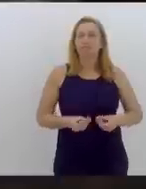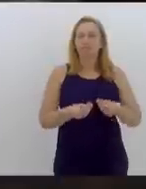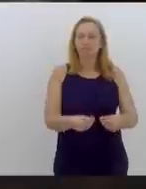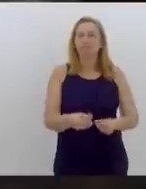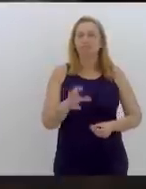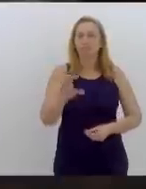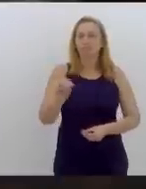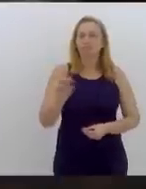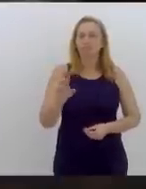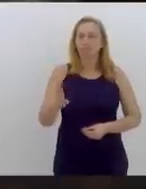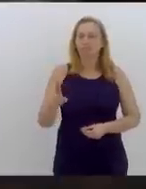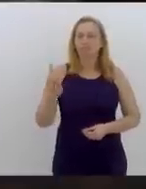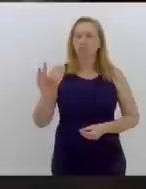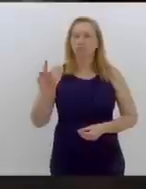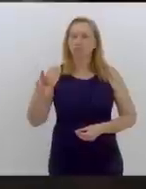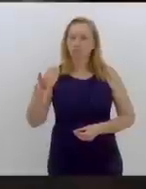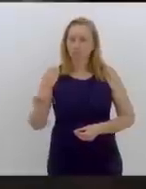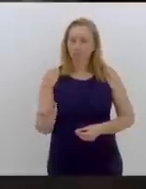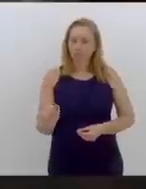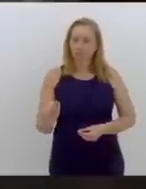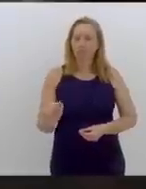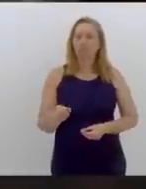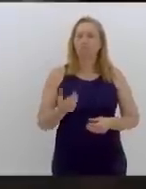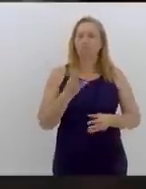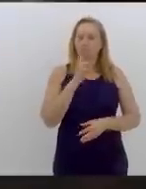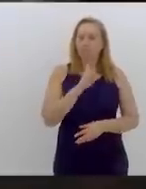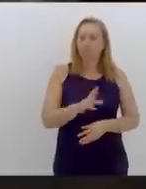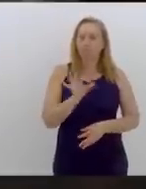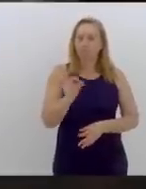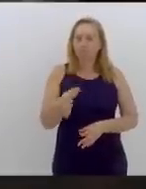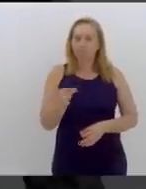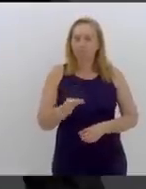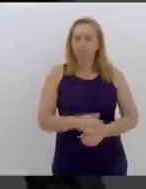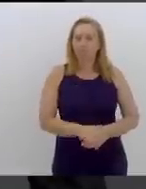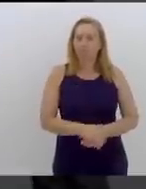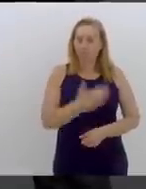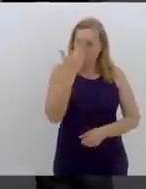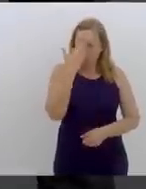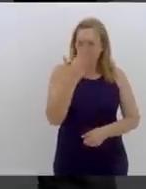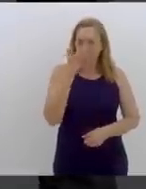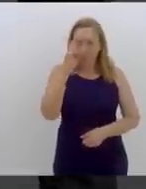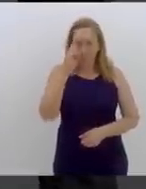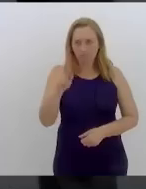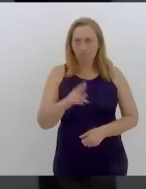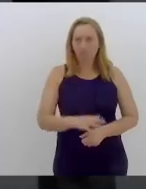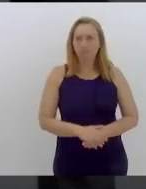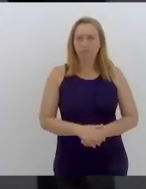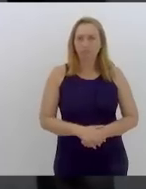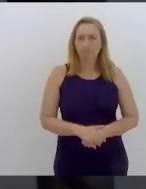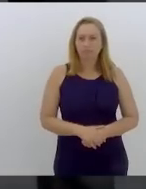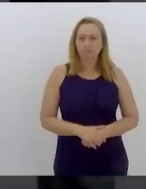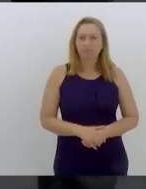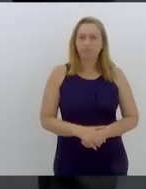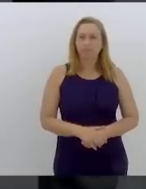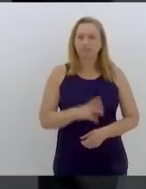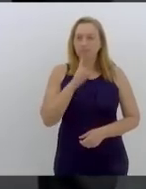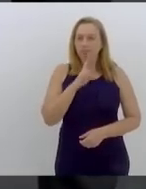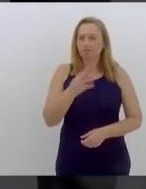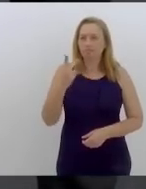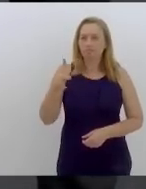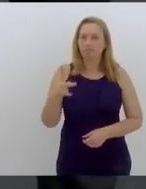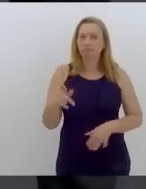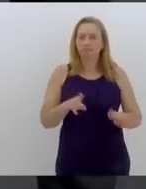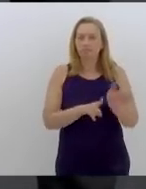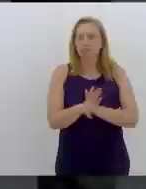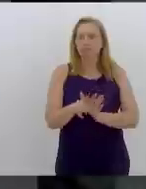corregedoria então Tecnicamente ele vai ser respondido para você Agradeço respondendo ao que você me perguntou quando eu